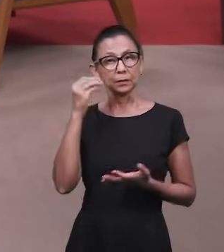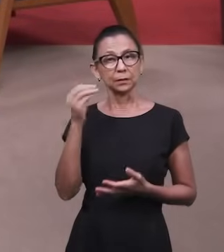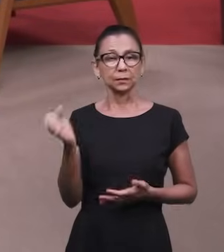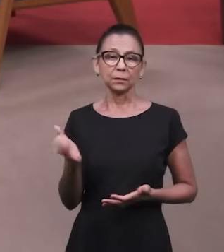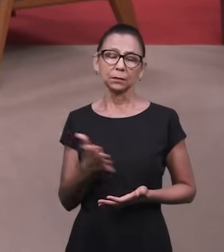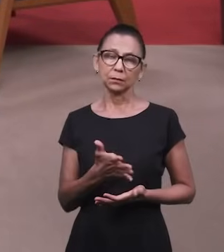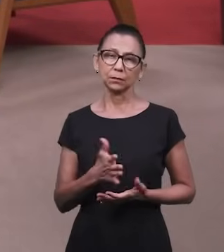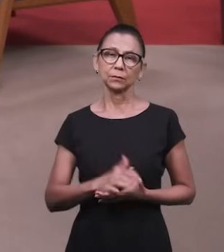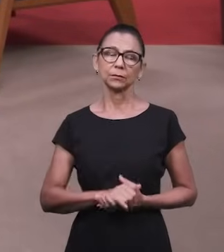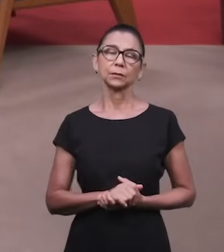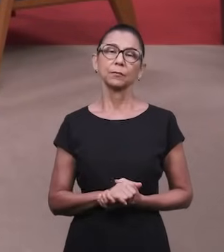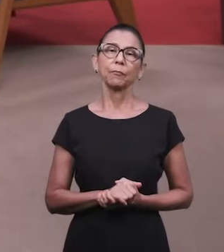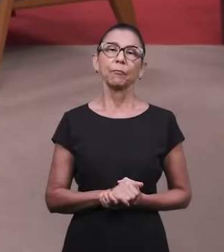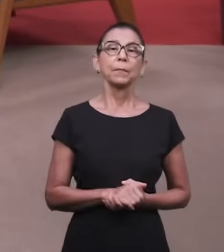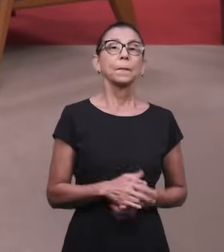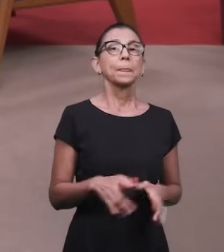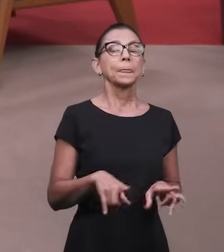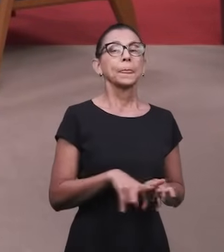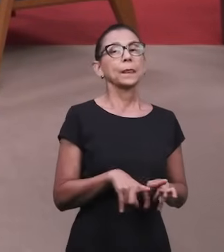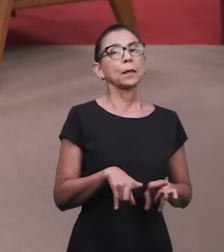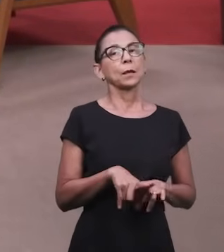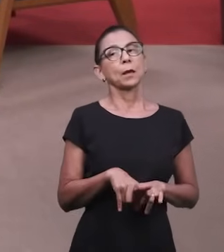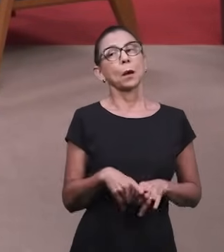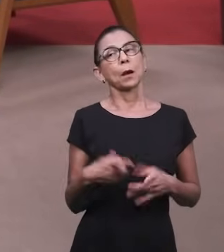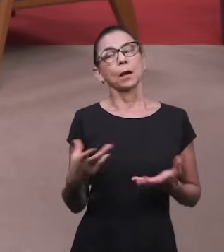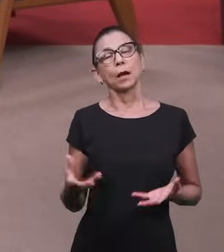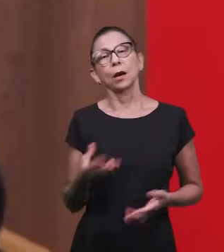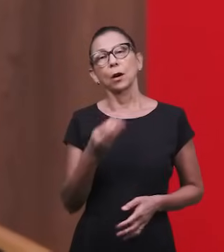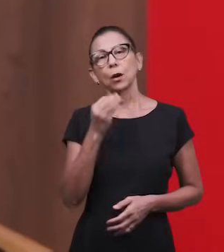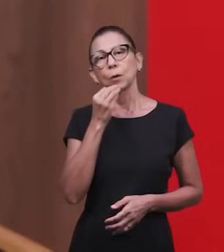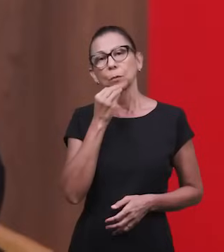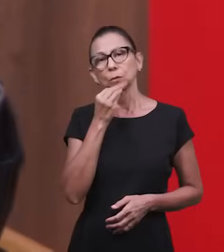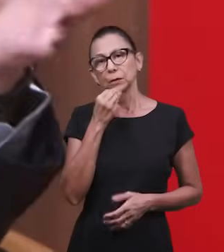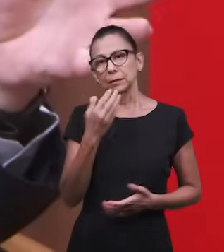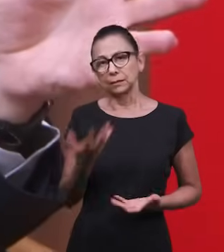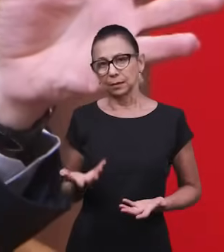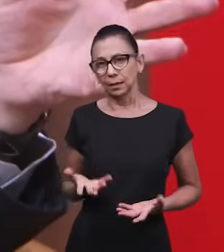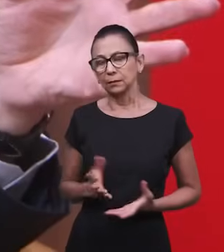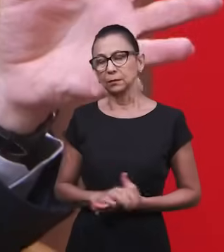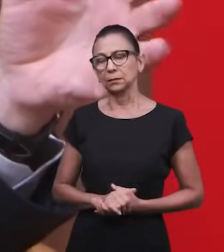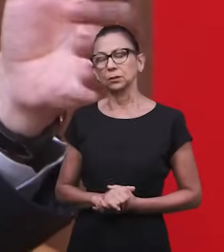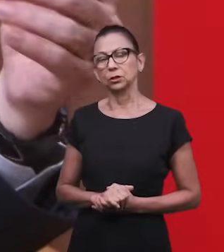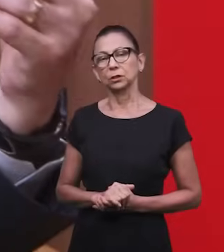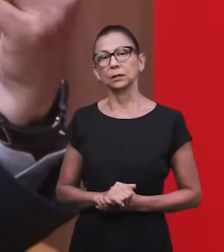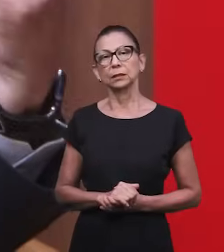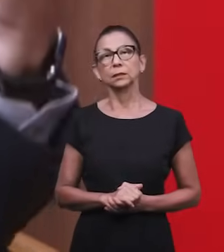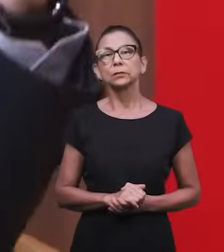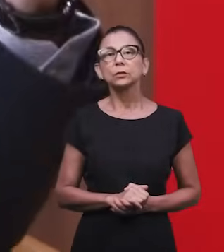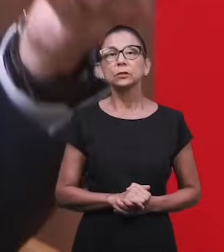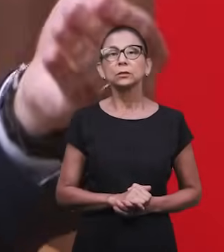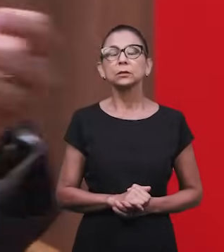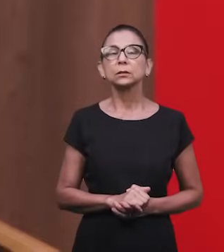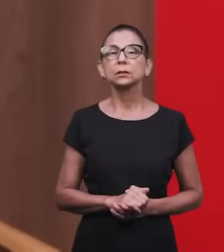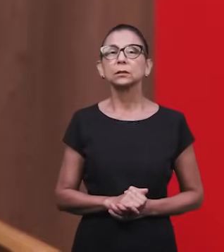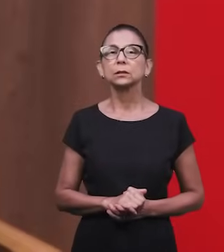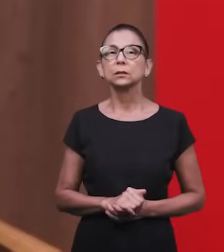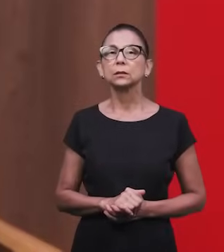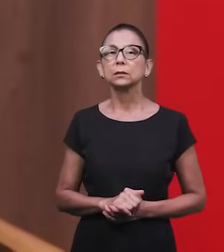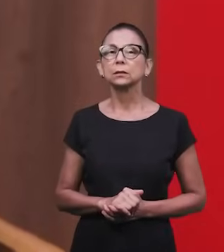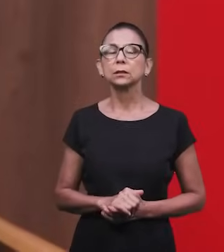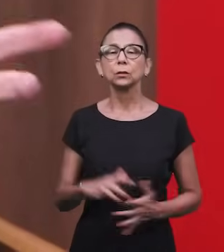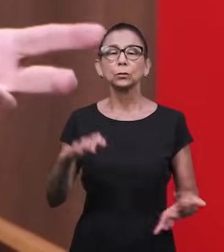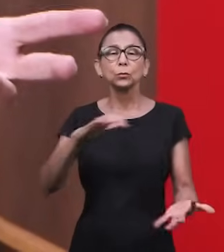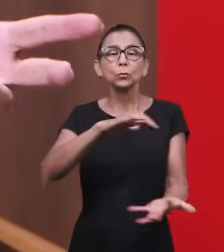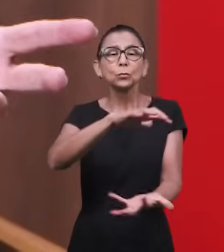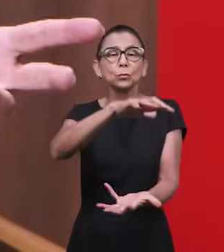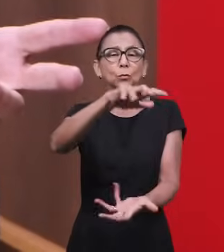também é essa oportunidade que tivemos de uma maneira tão ampla de levar ao conhecimento